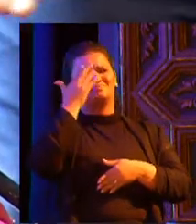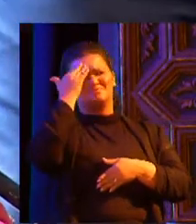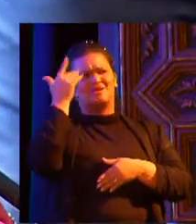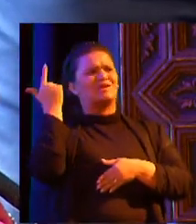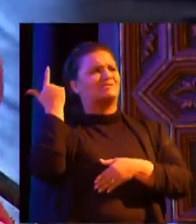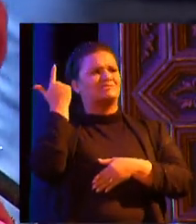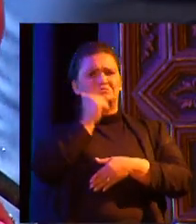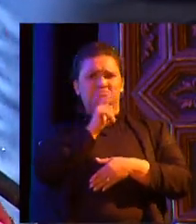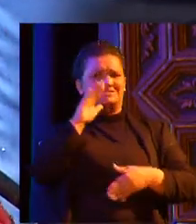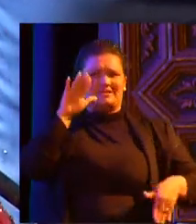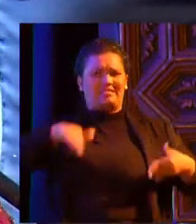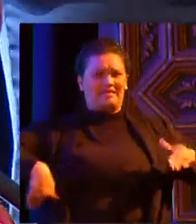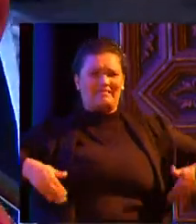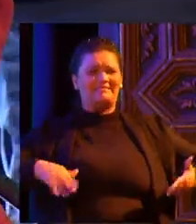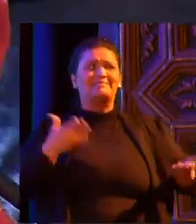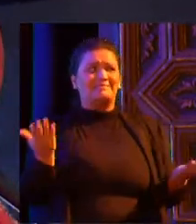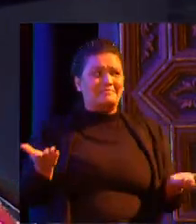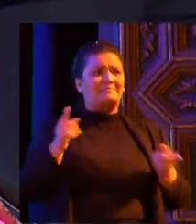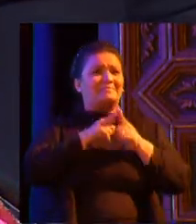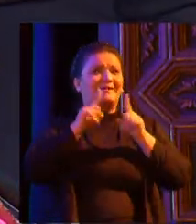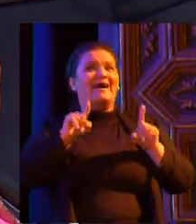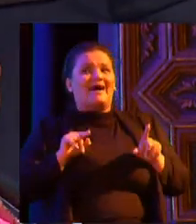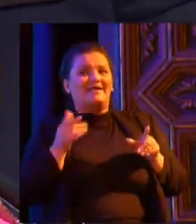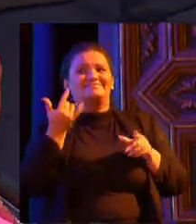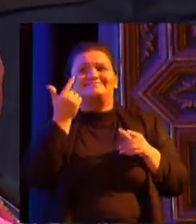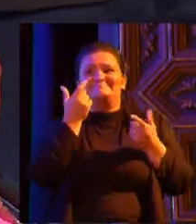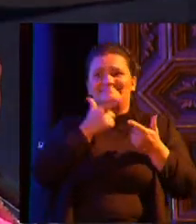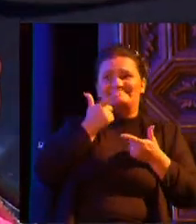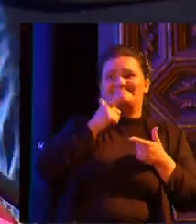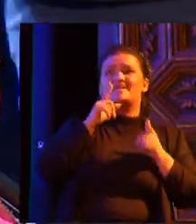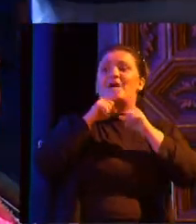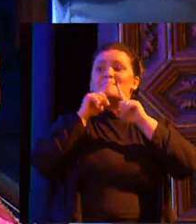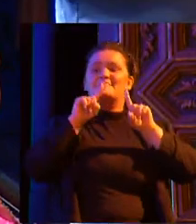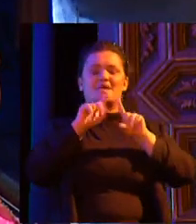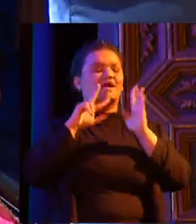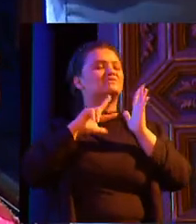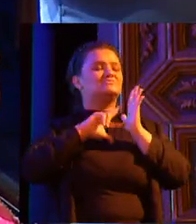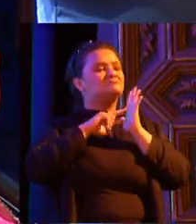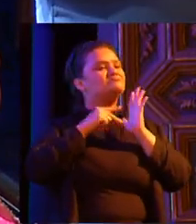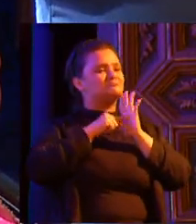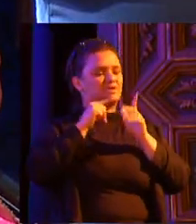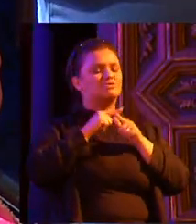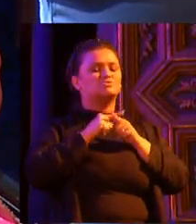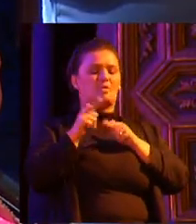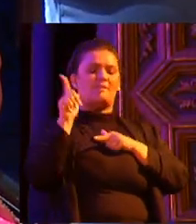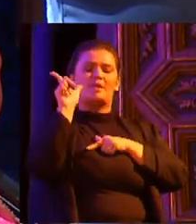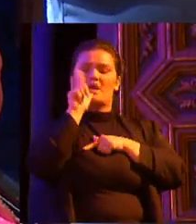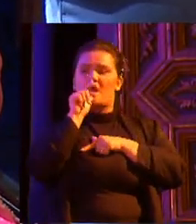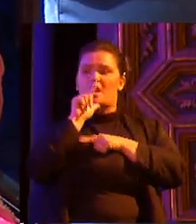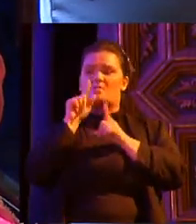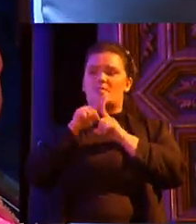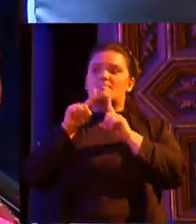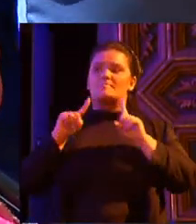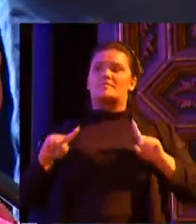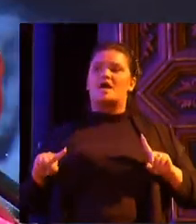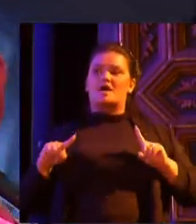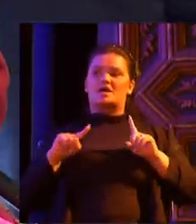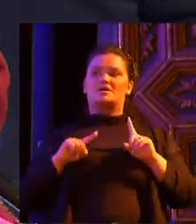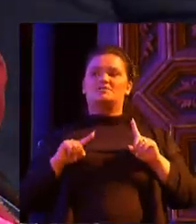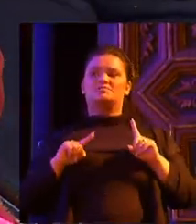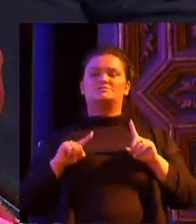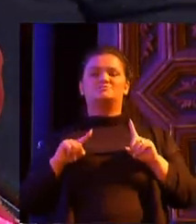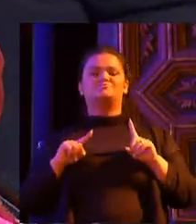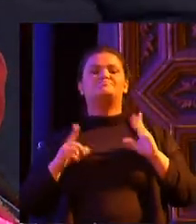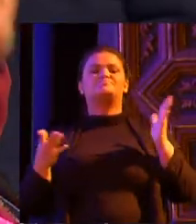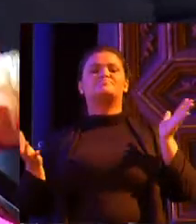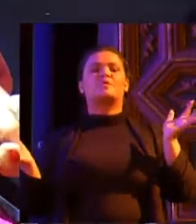é engraçado, né? Mas tudo é sobre a água. Mas, gente, o